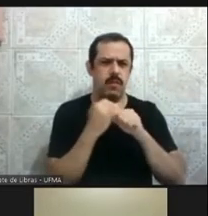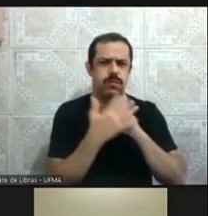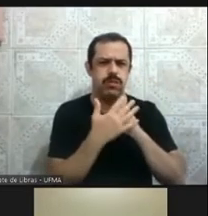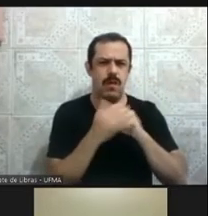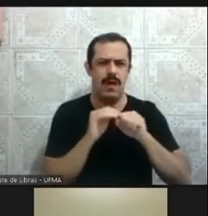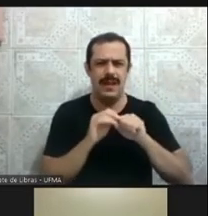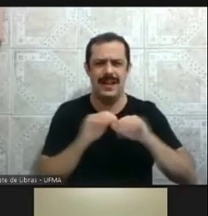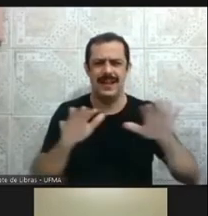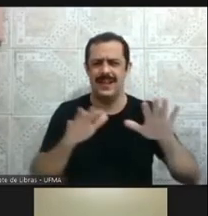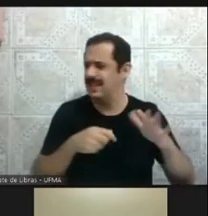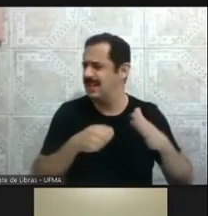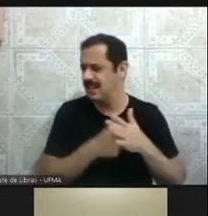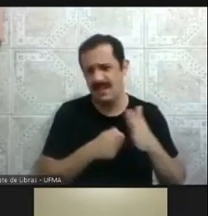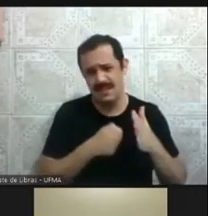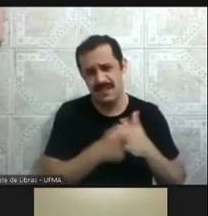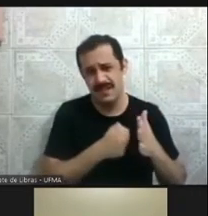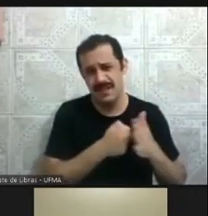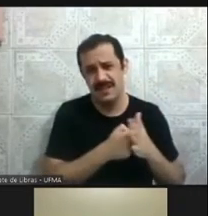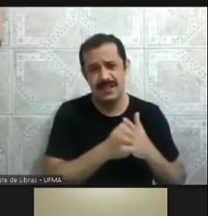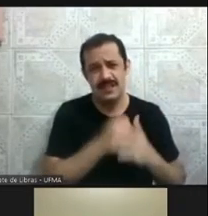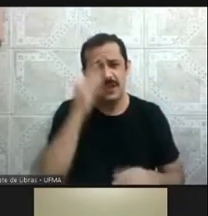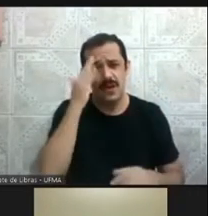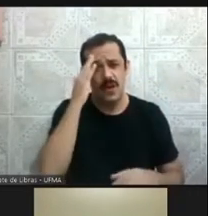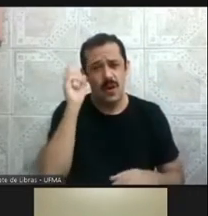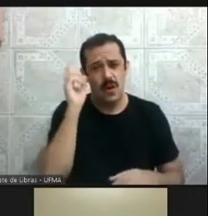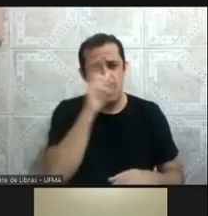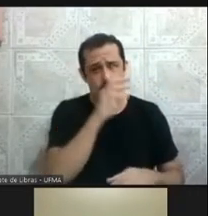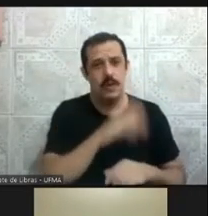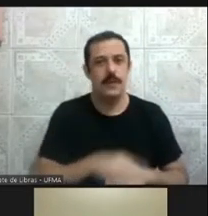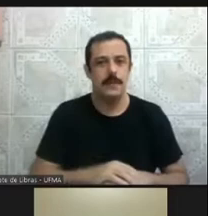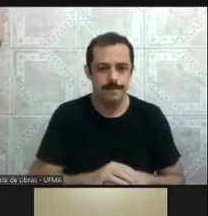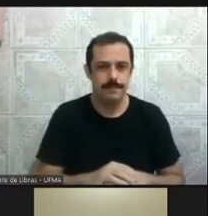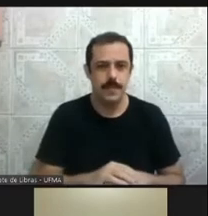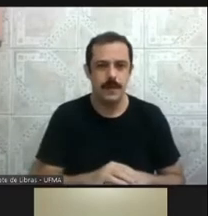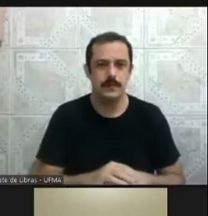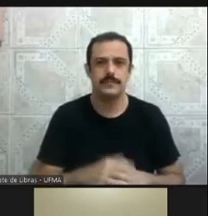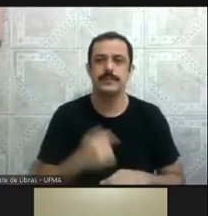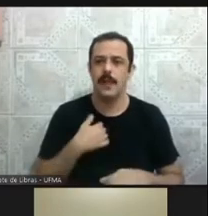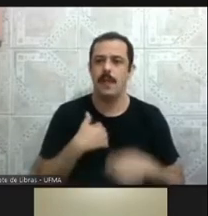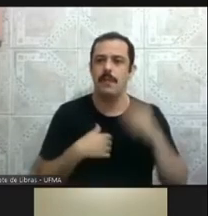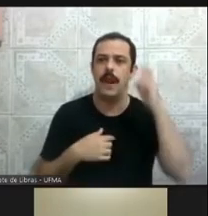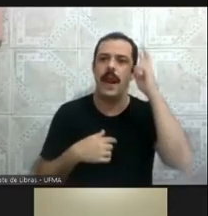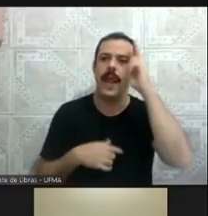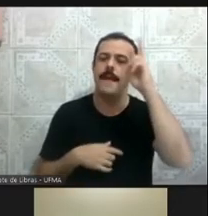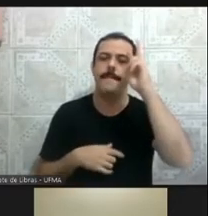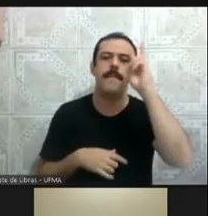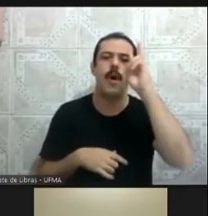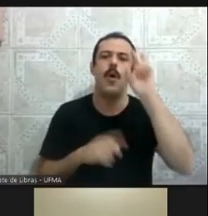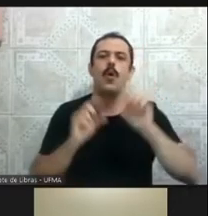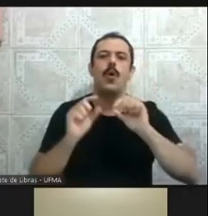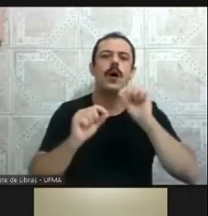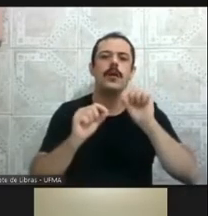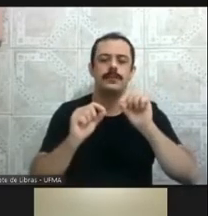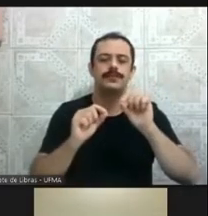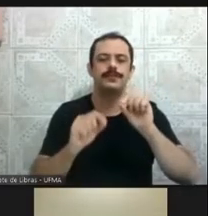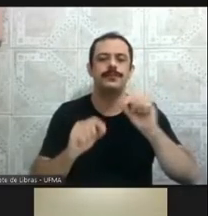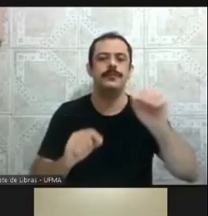do Covid-19. Eu me lembrava agora há pouco, quando a Ana